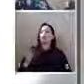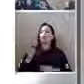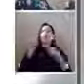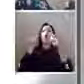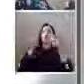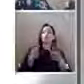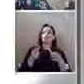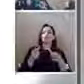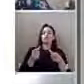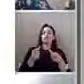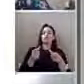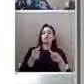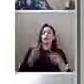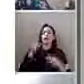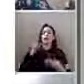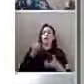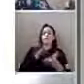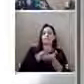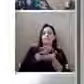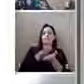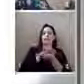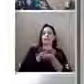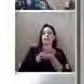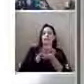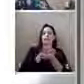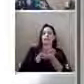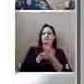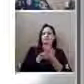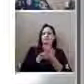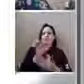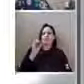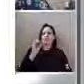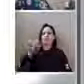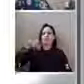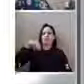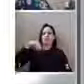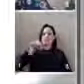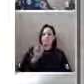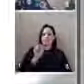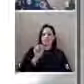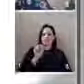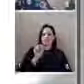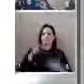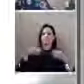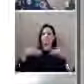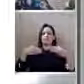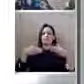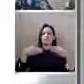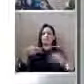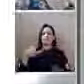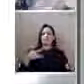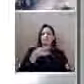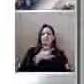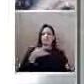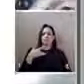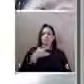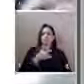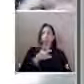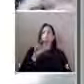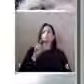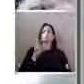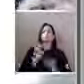repertório. Uma publicação do Ministério da Saúde do Brasil, que já está na sua 2ª edição, intitulada